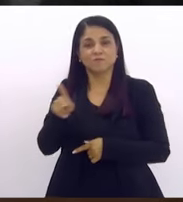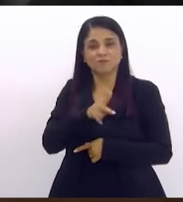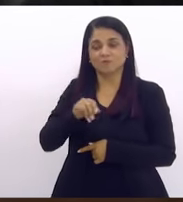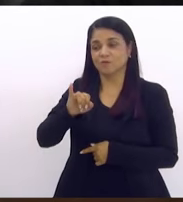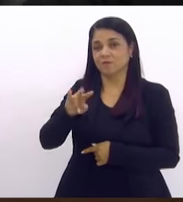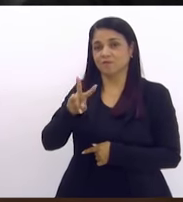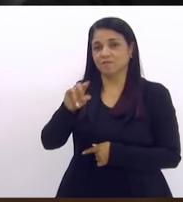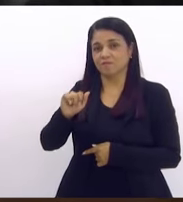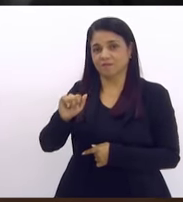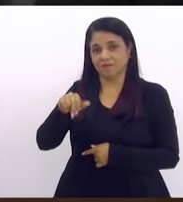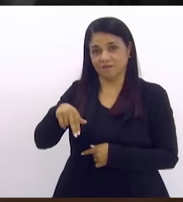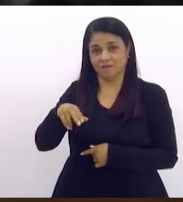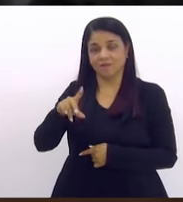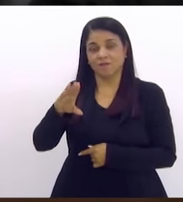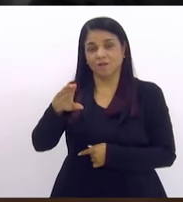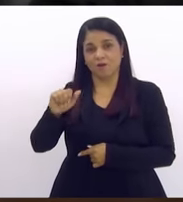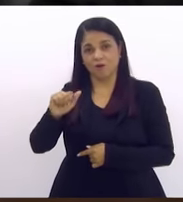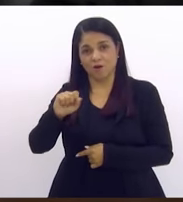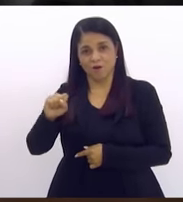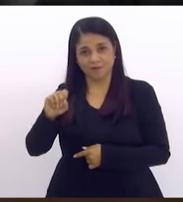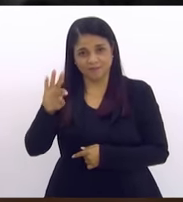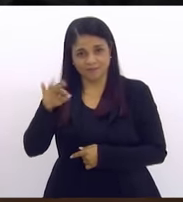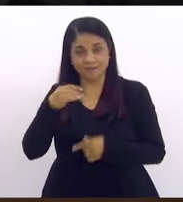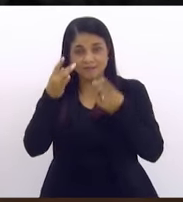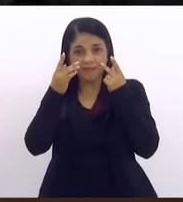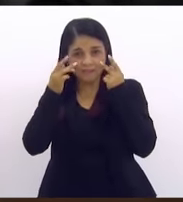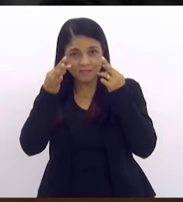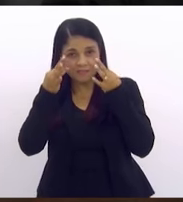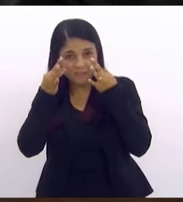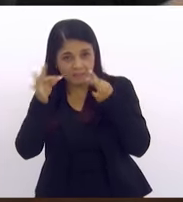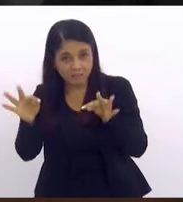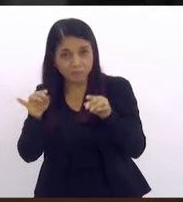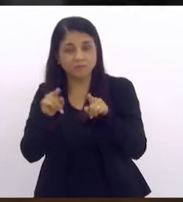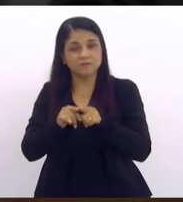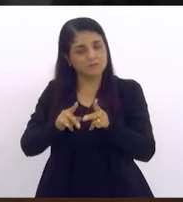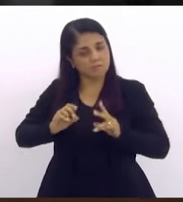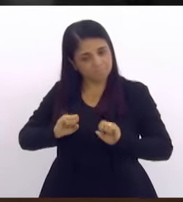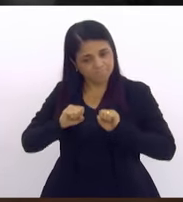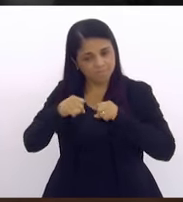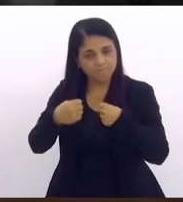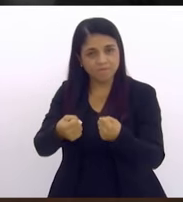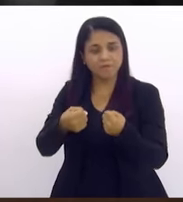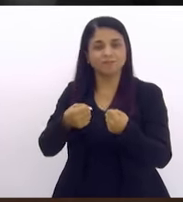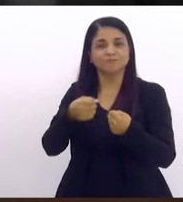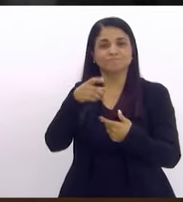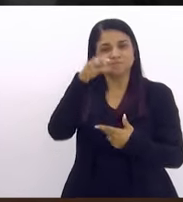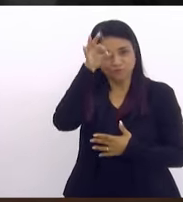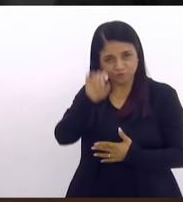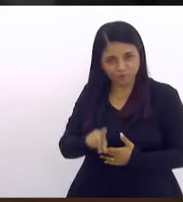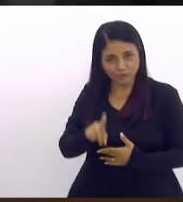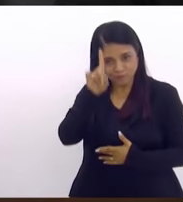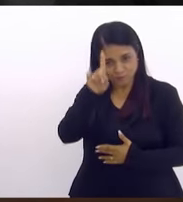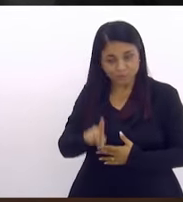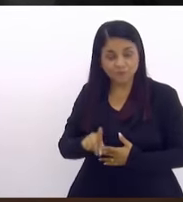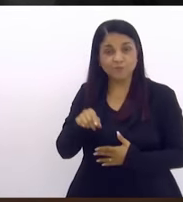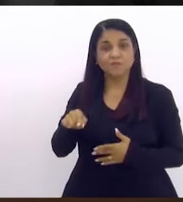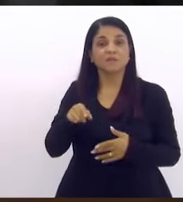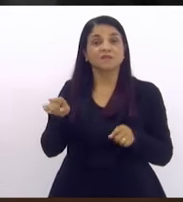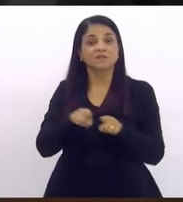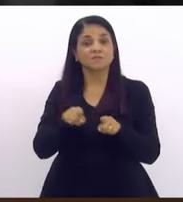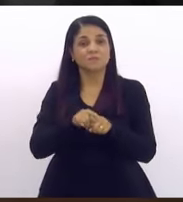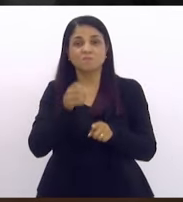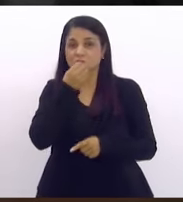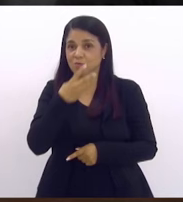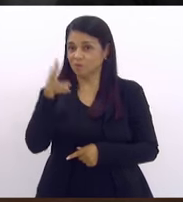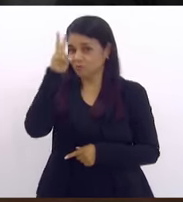Ferreira que dá testemunho daquele que desde sempre vem combatendo o Bom Combate porém como bom Historiador